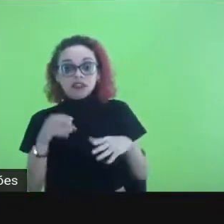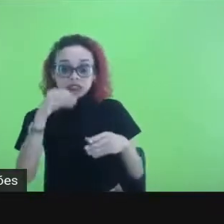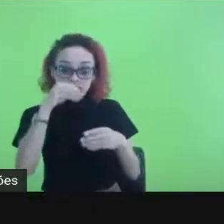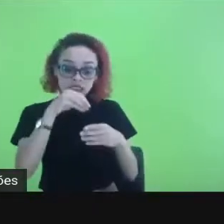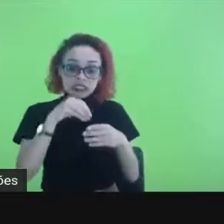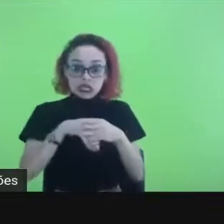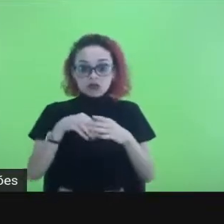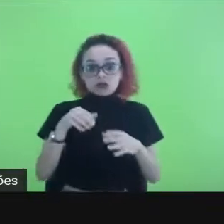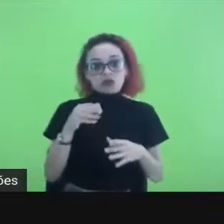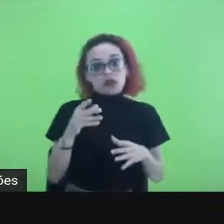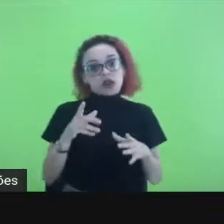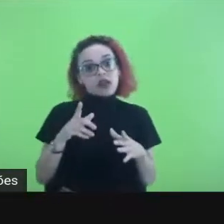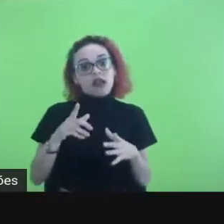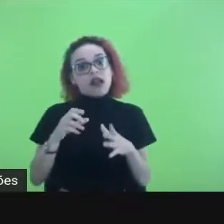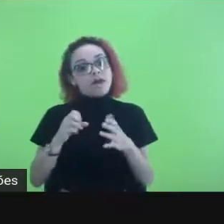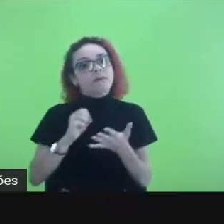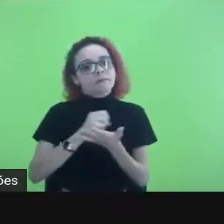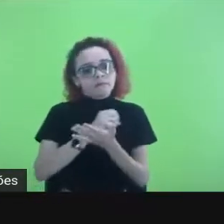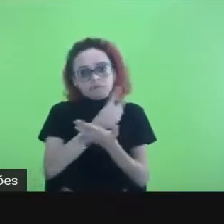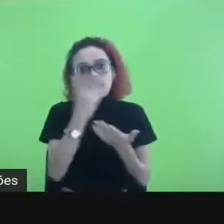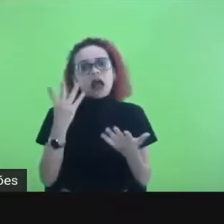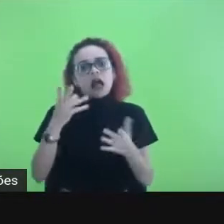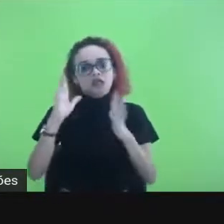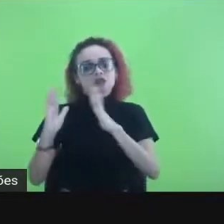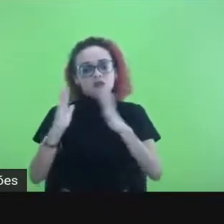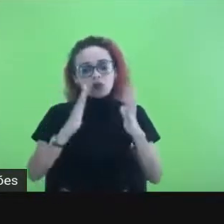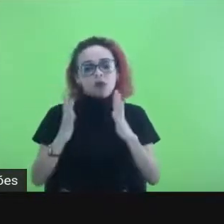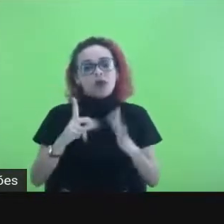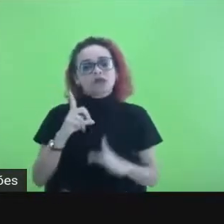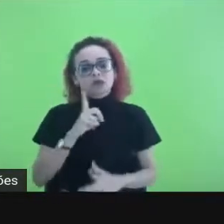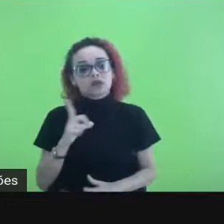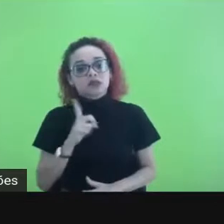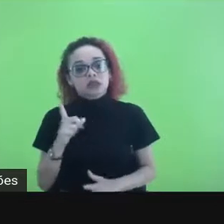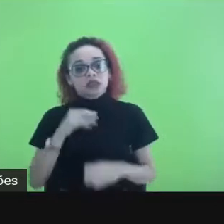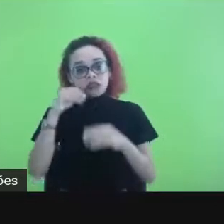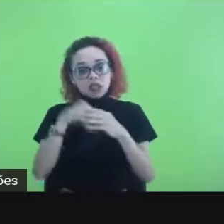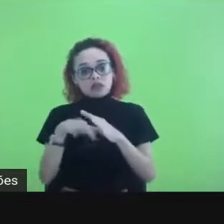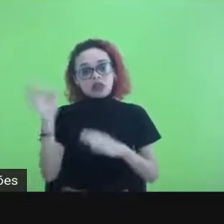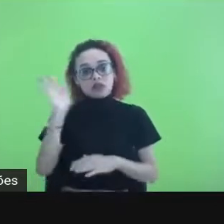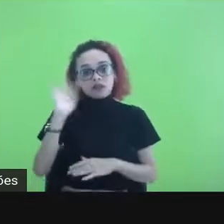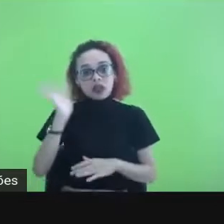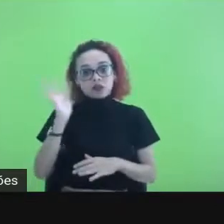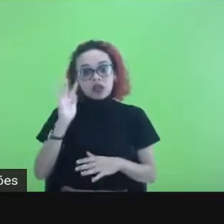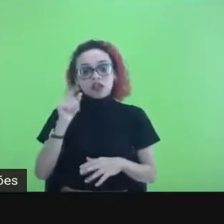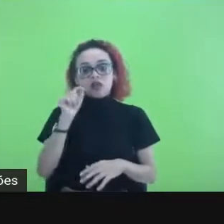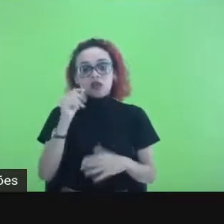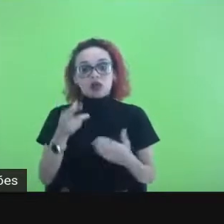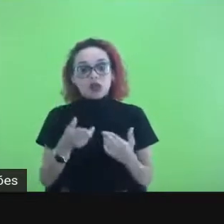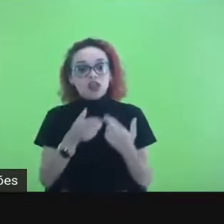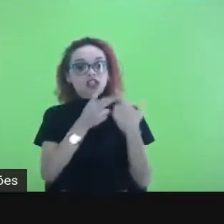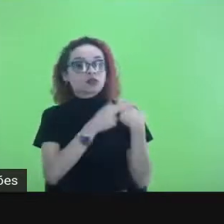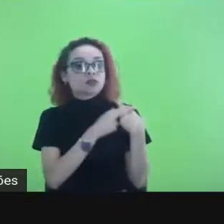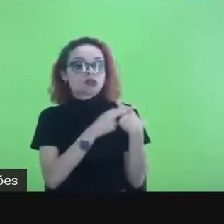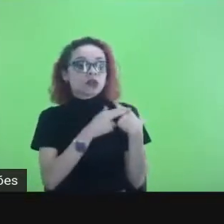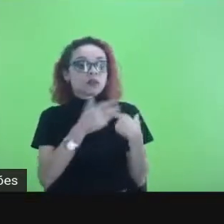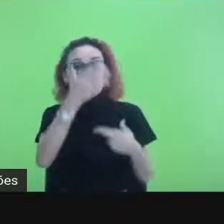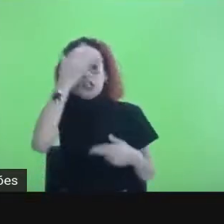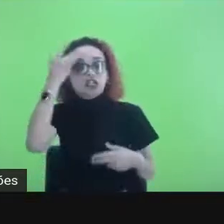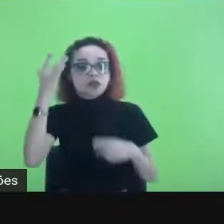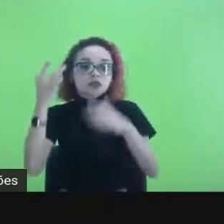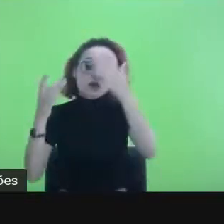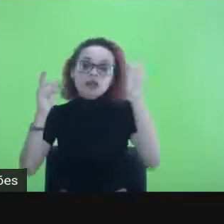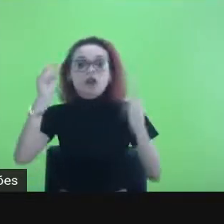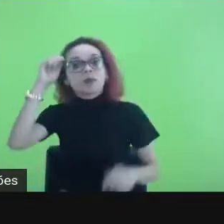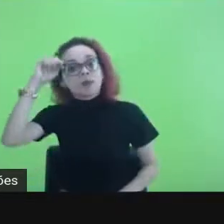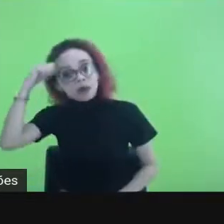às vezes não, né, em muitos momentos, ainda existe esse movimento de responsabilizar, né, as pessoas pretas, as